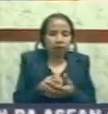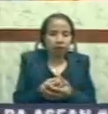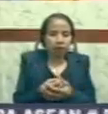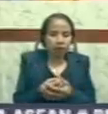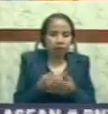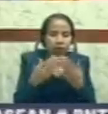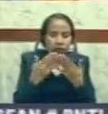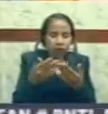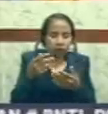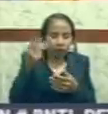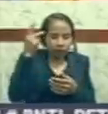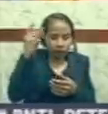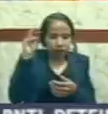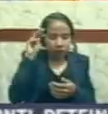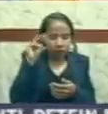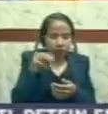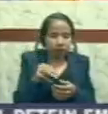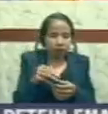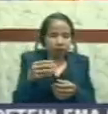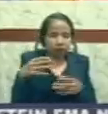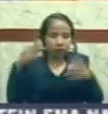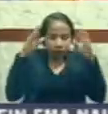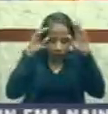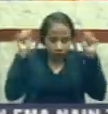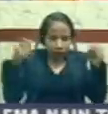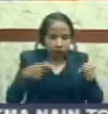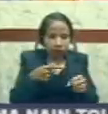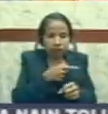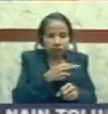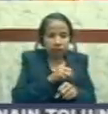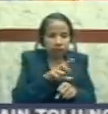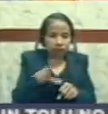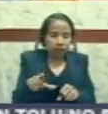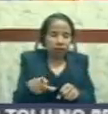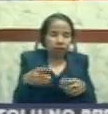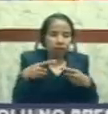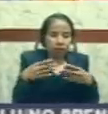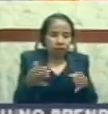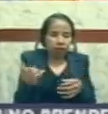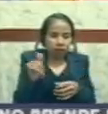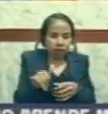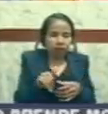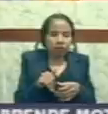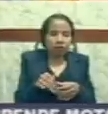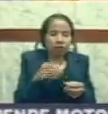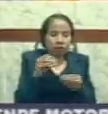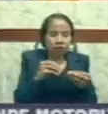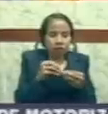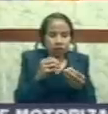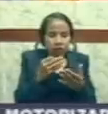Muito obrigado, Sua Excelência, o Primeiro-Ministro. Sr. Presidente do Parlamento, ilustres deputados e deputadas, quando há a